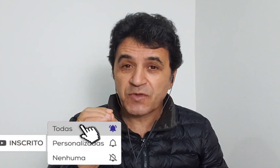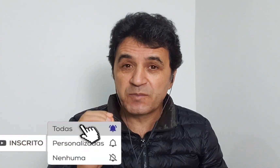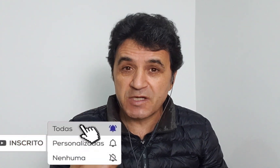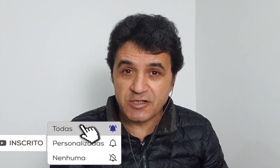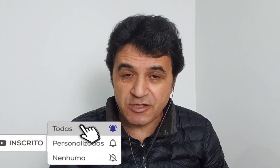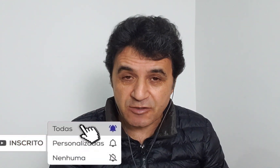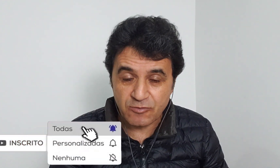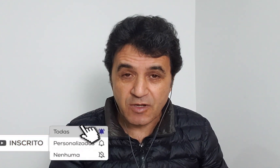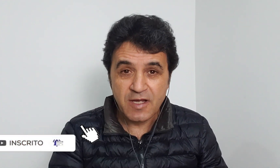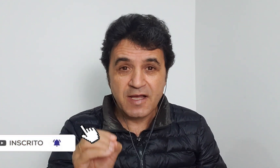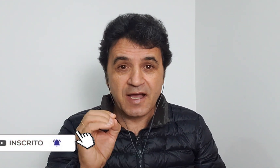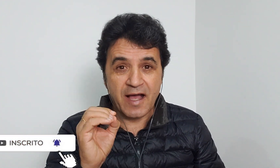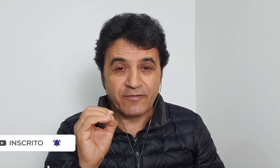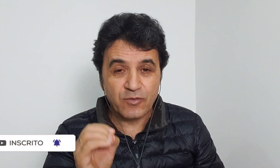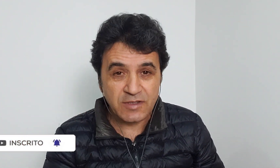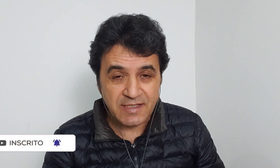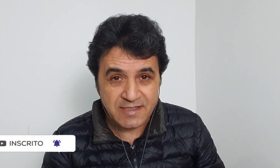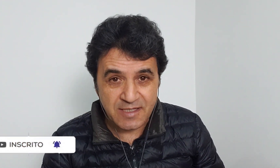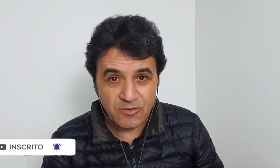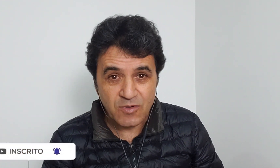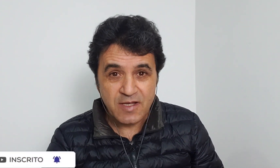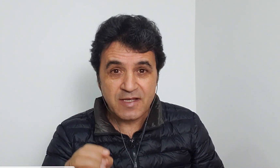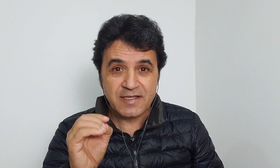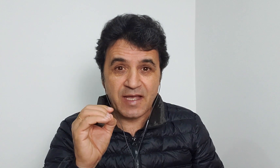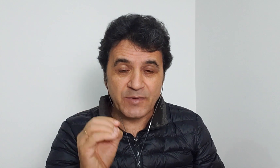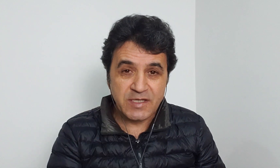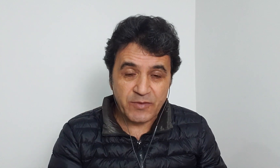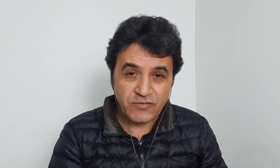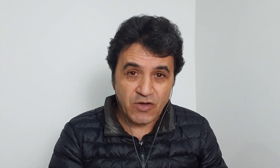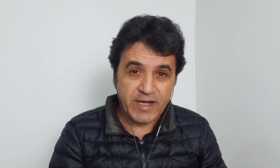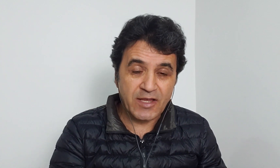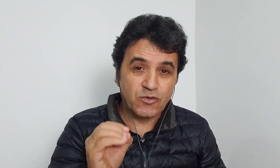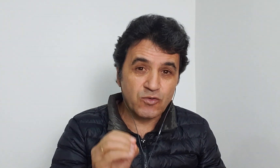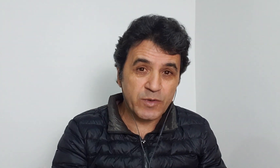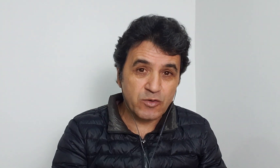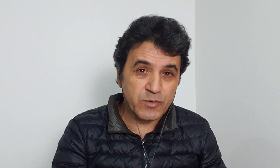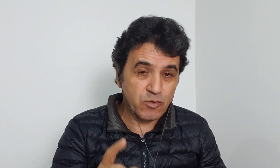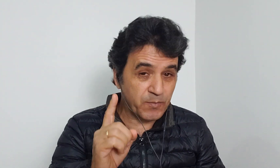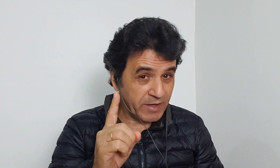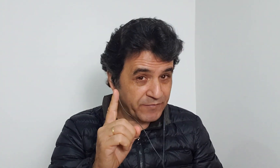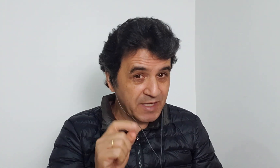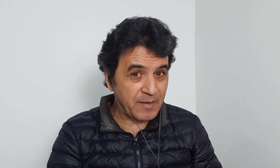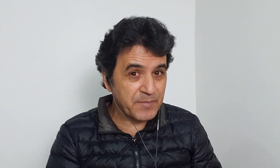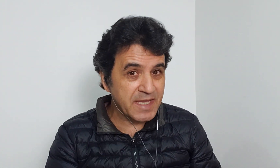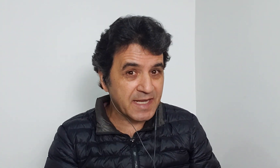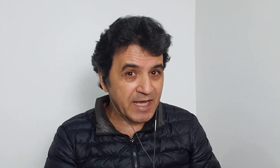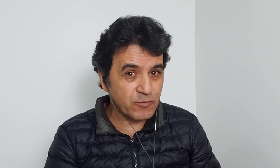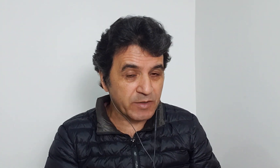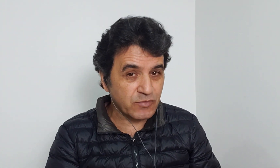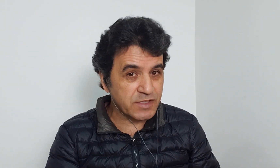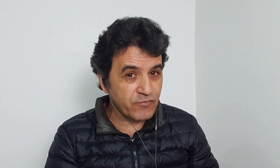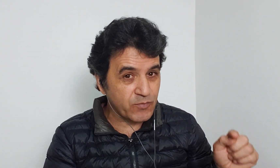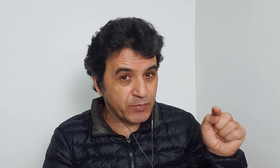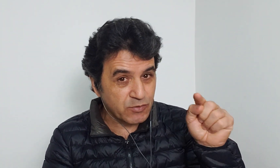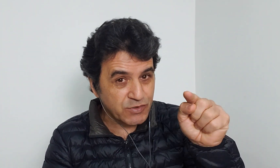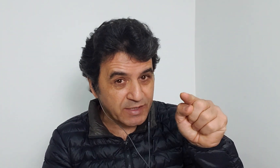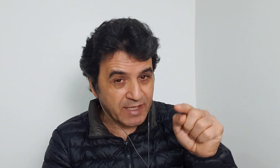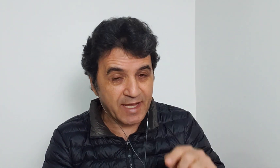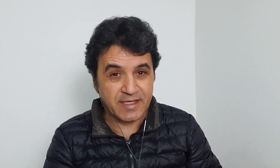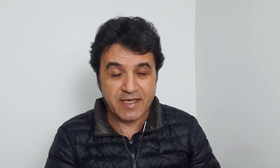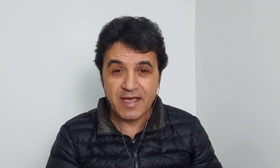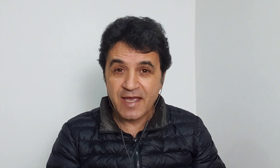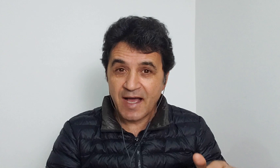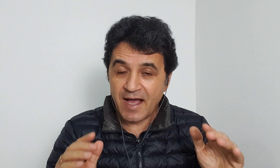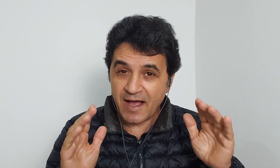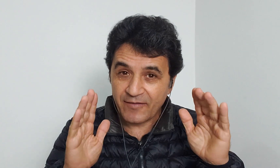mensagens pedindo a votação da medida provisória número 1000. Para ficar bem claro para você, eu vou